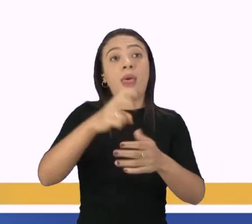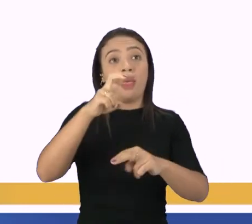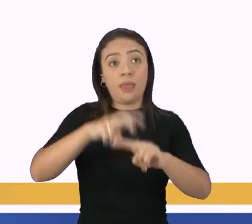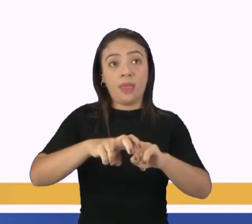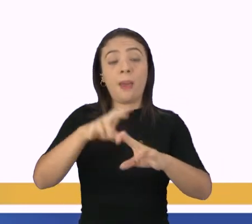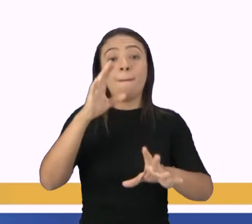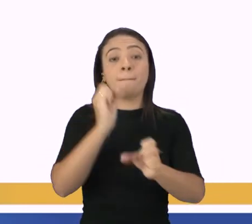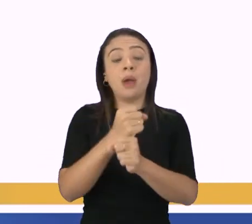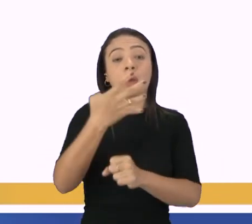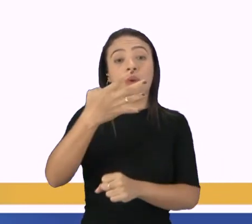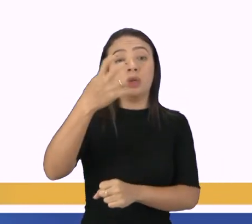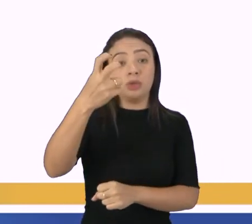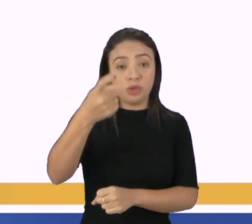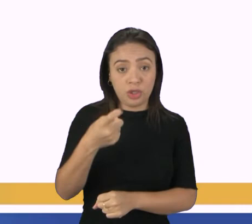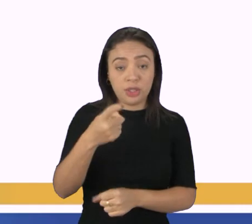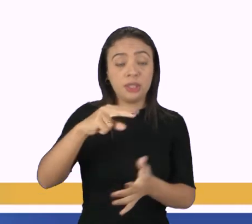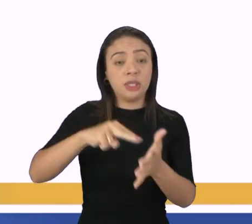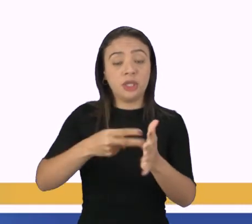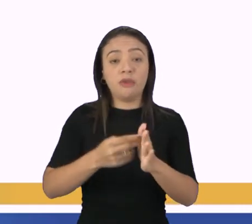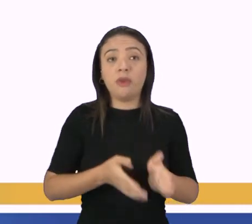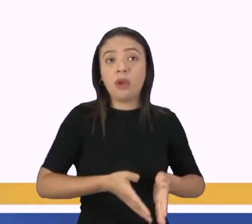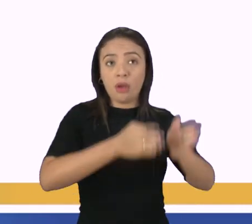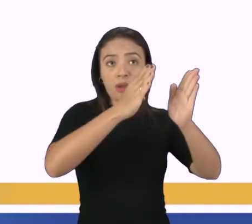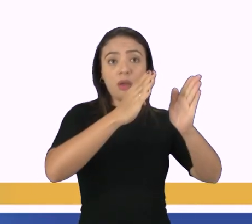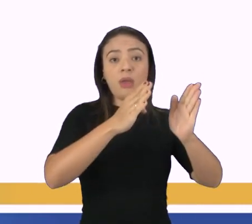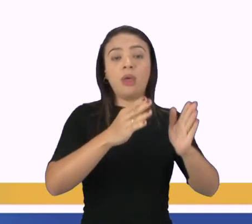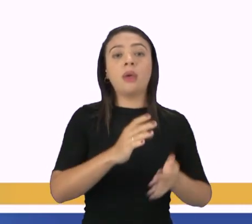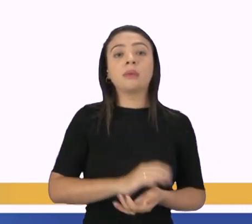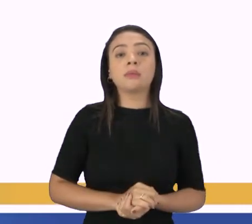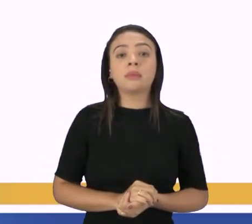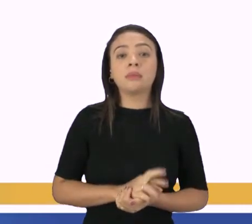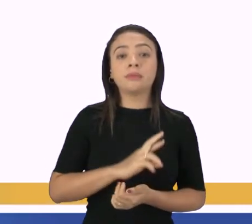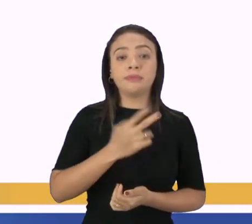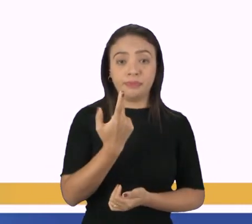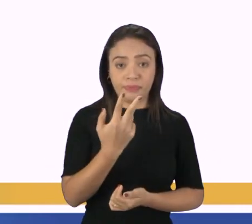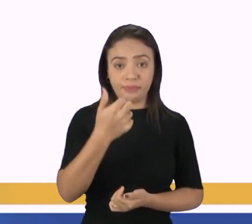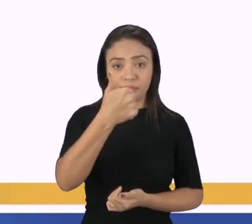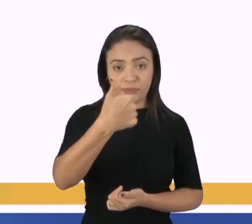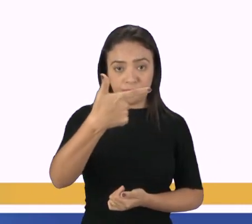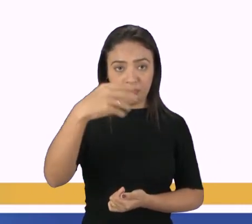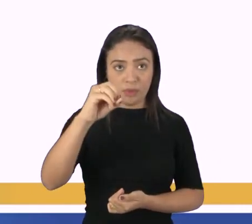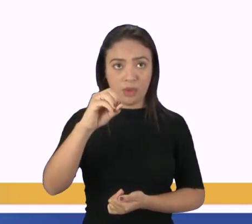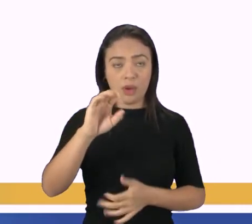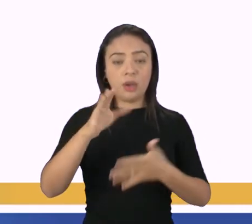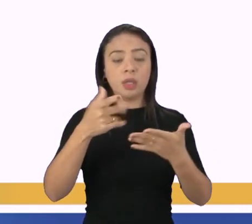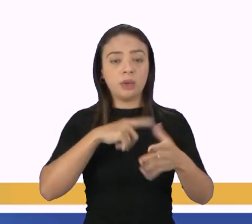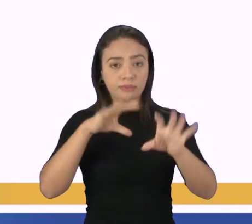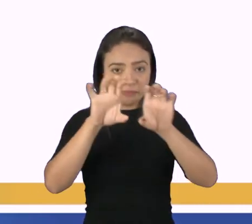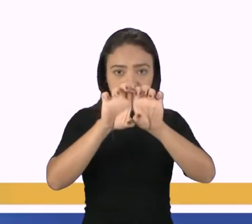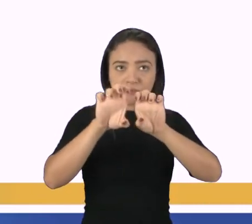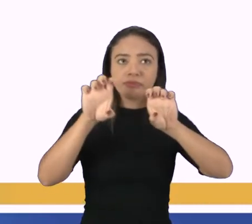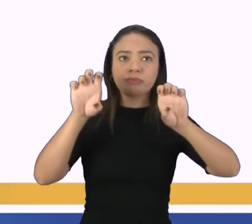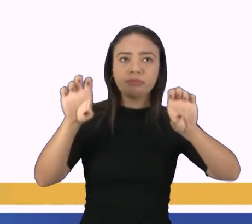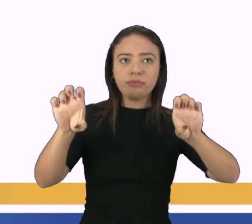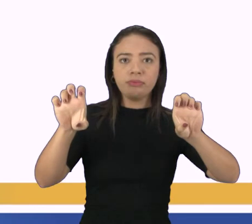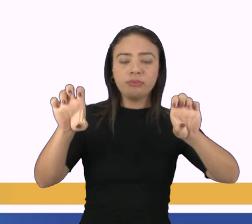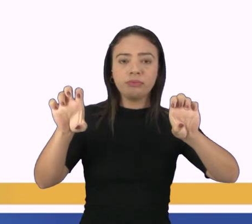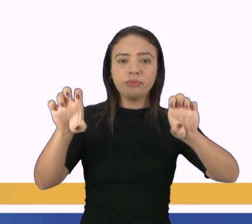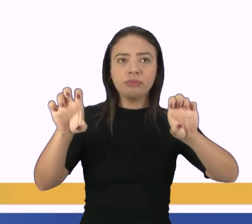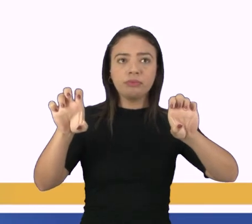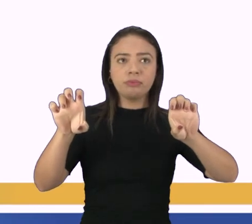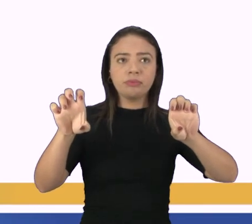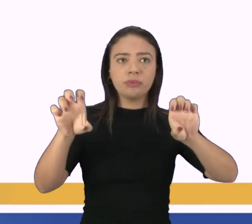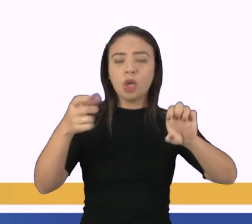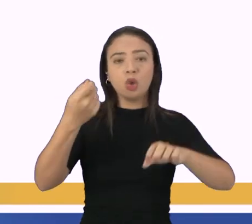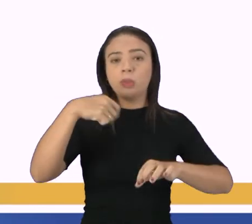da estante, que vai dar igual a um total de R$ 120. Aí eu tenho uma equação que eu não